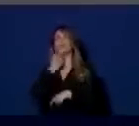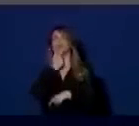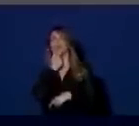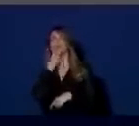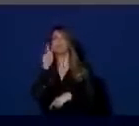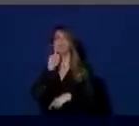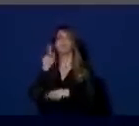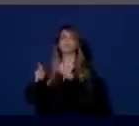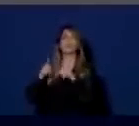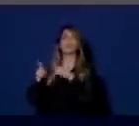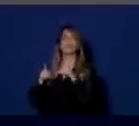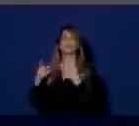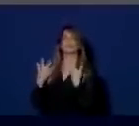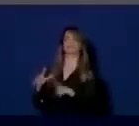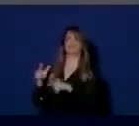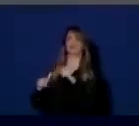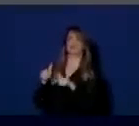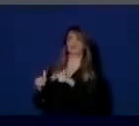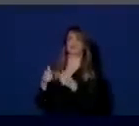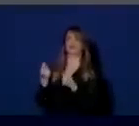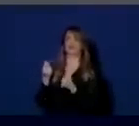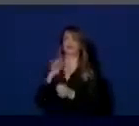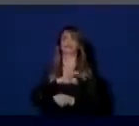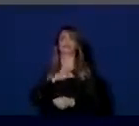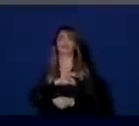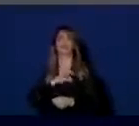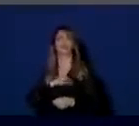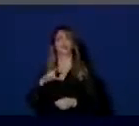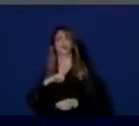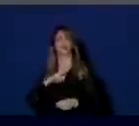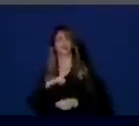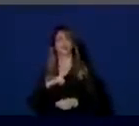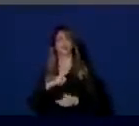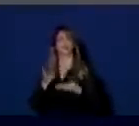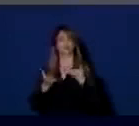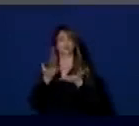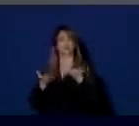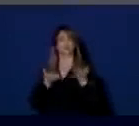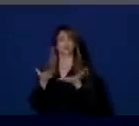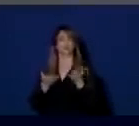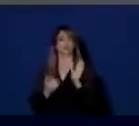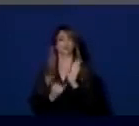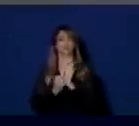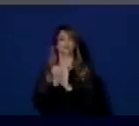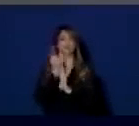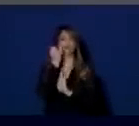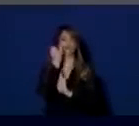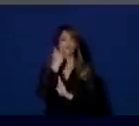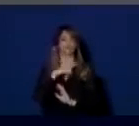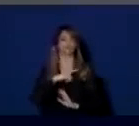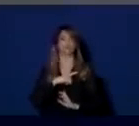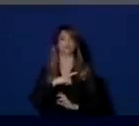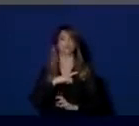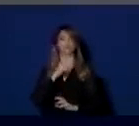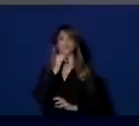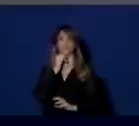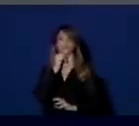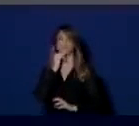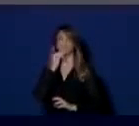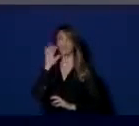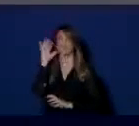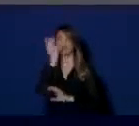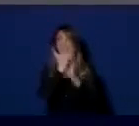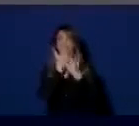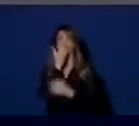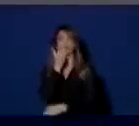quer trabalhar para ganhar aquilo. E você tem que uma mega inflação de serviço. Né? E aí você tem de exemplos até na natureza. Né?